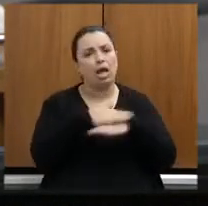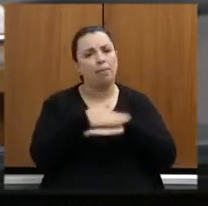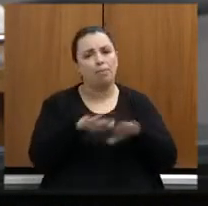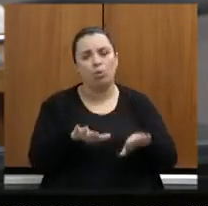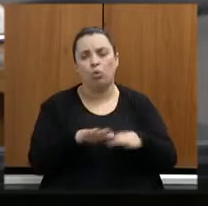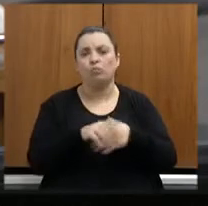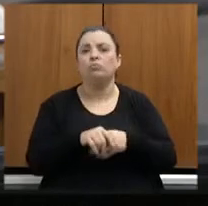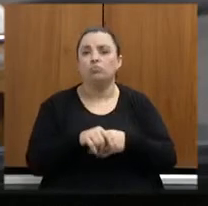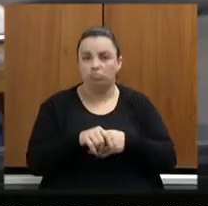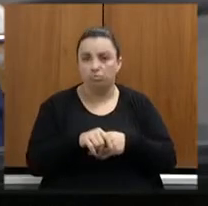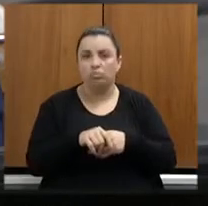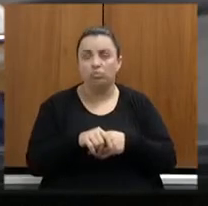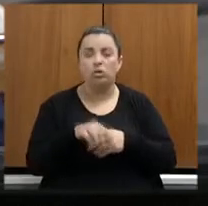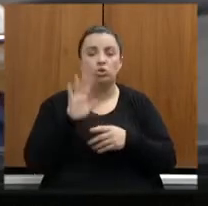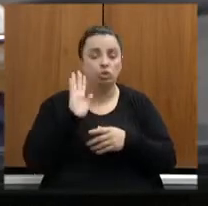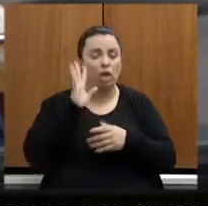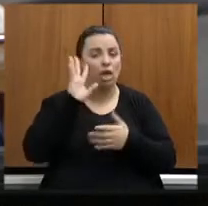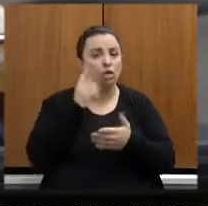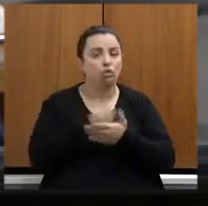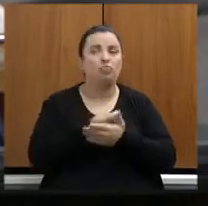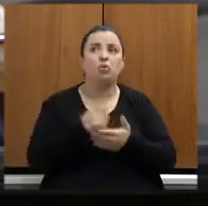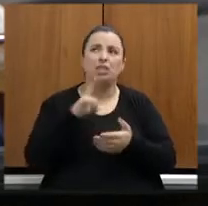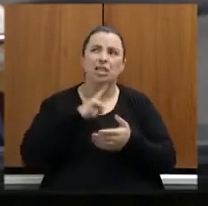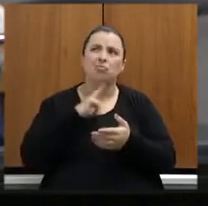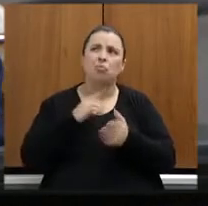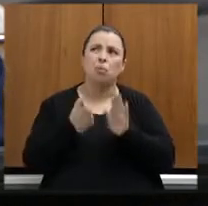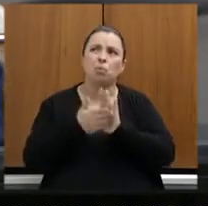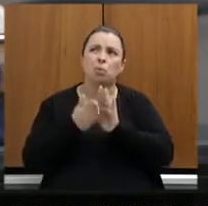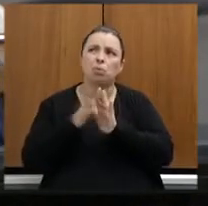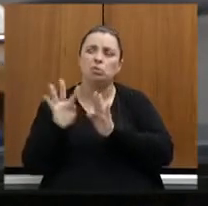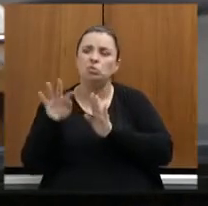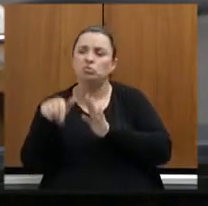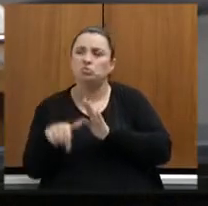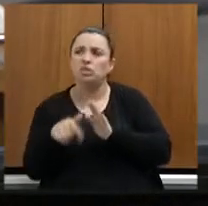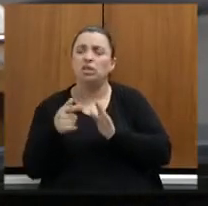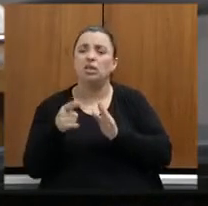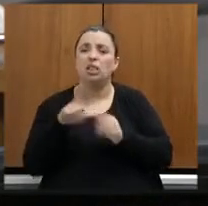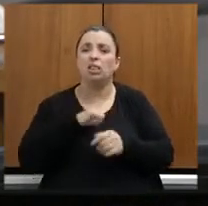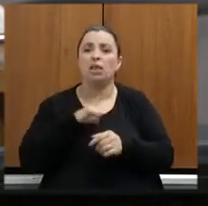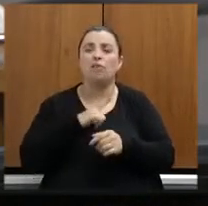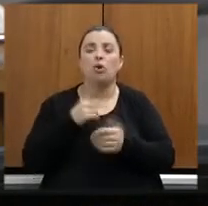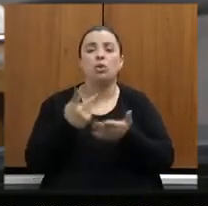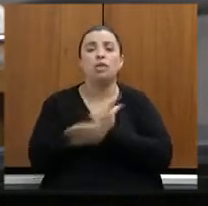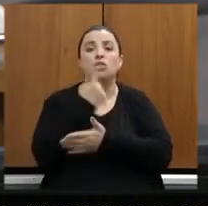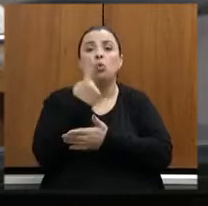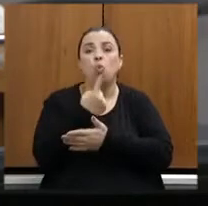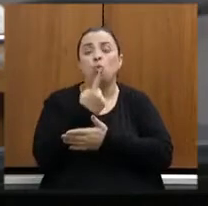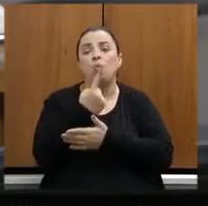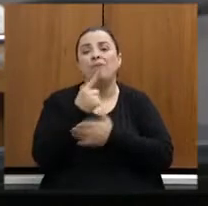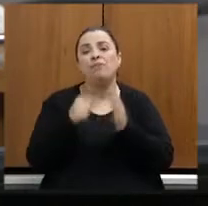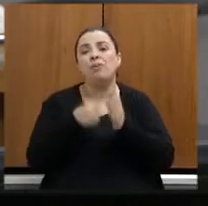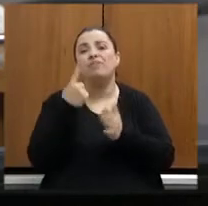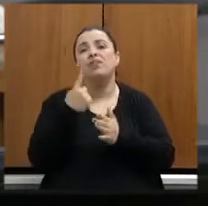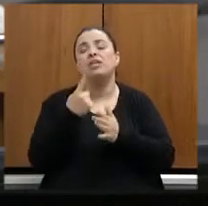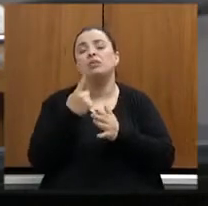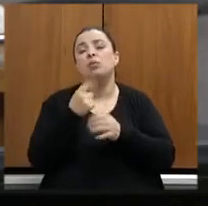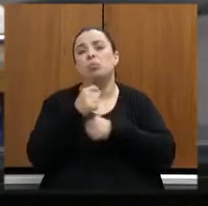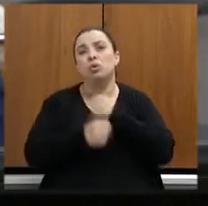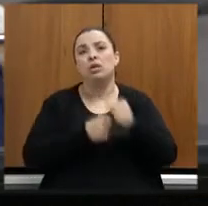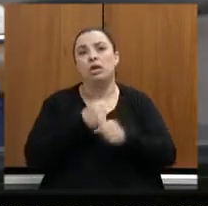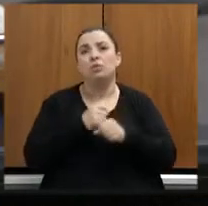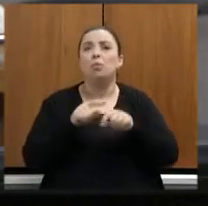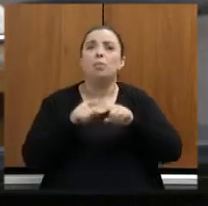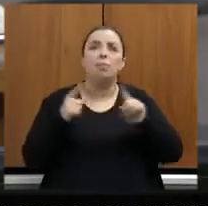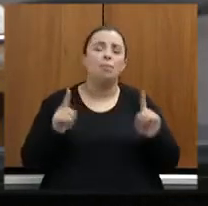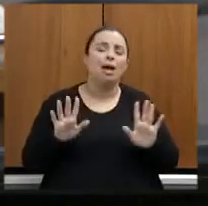resolvendo isso já chegamos fazer alguma proposta do final agora que fosse feita uma campanha só mas o ministério rechaçou a nossa proposta dos Estados não foi